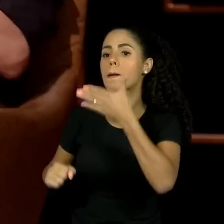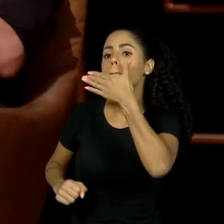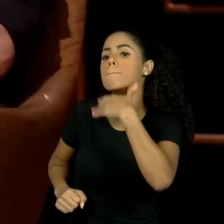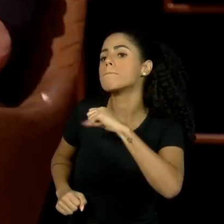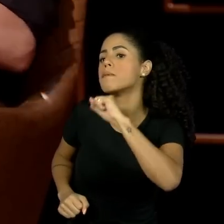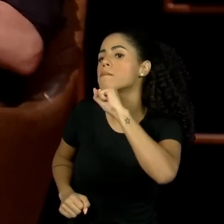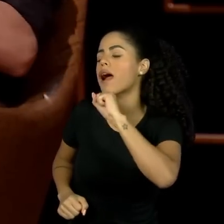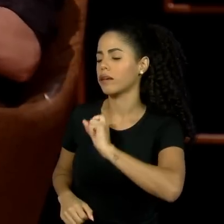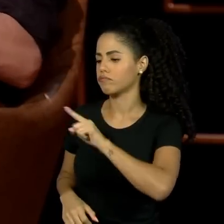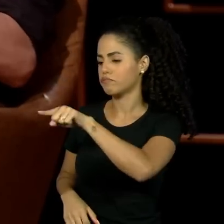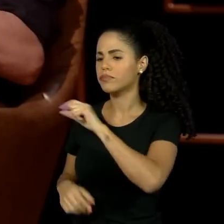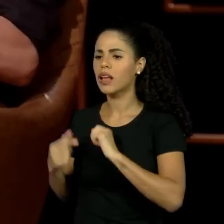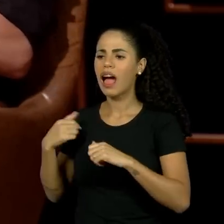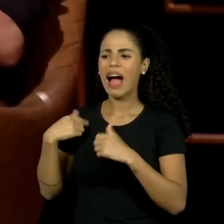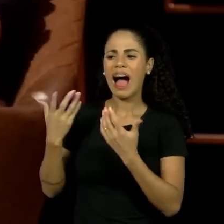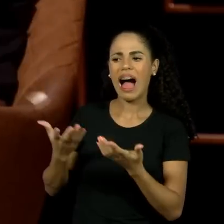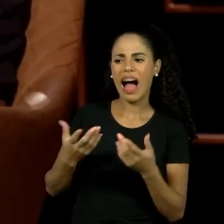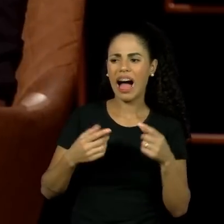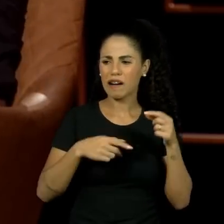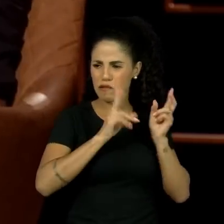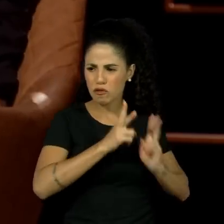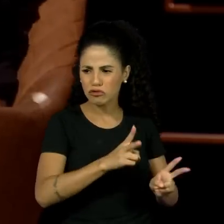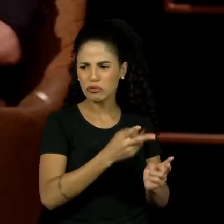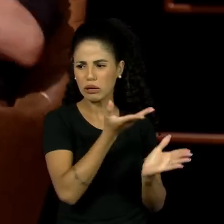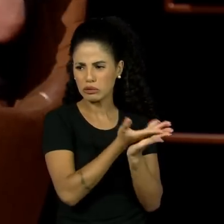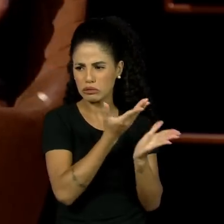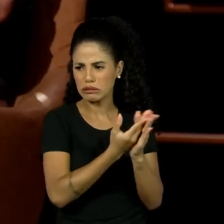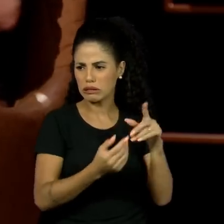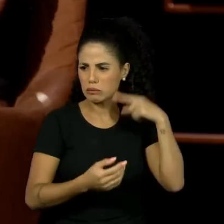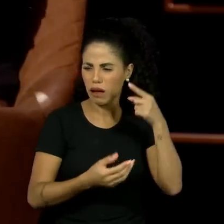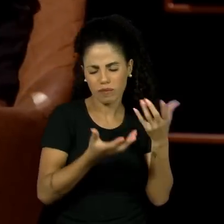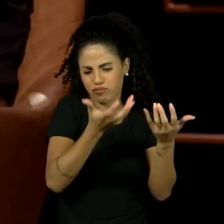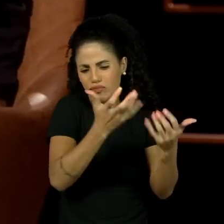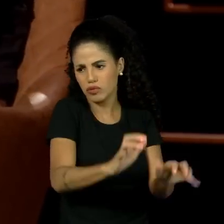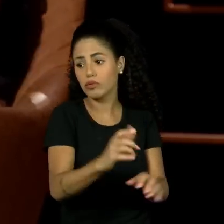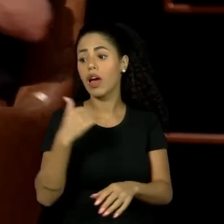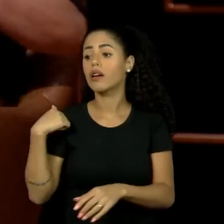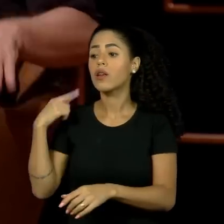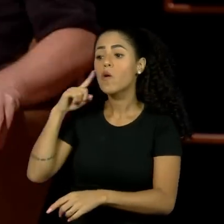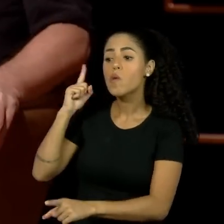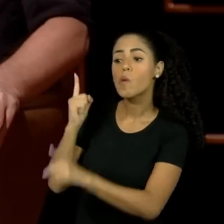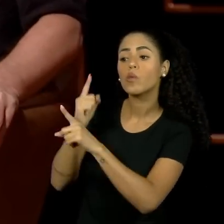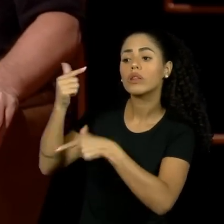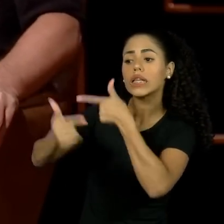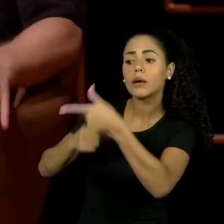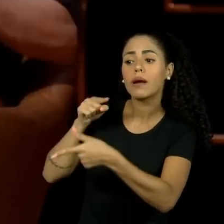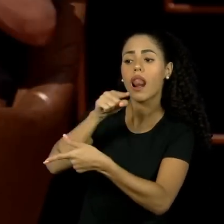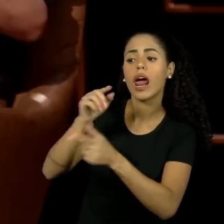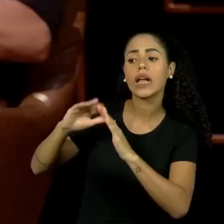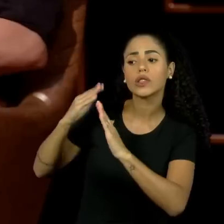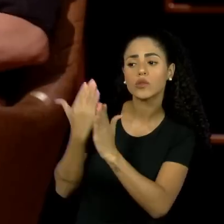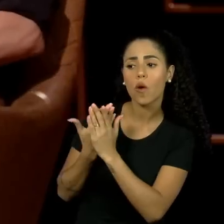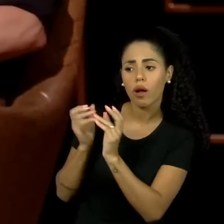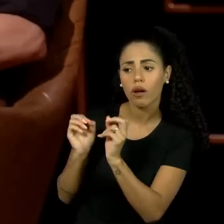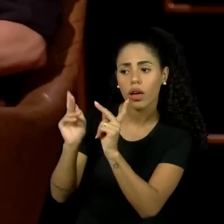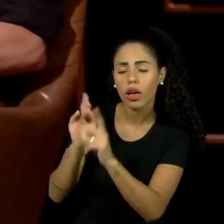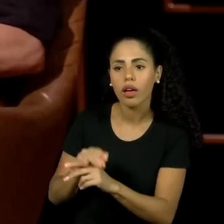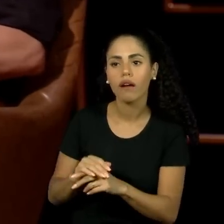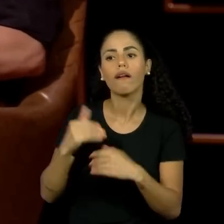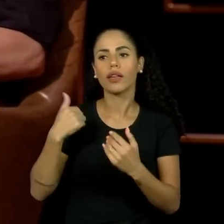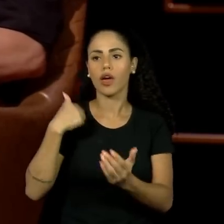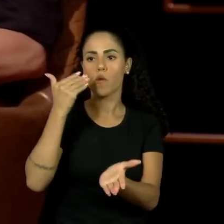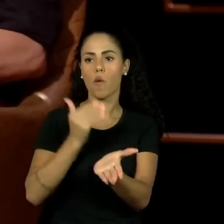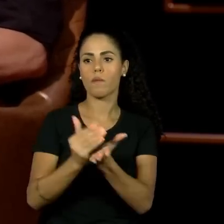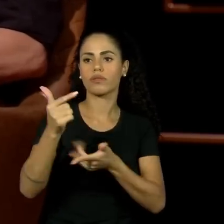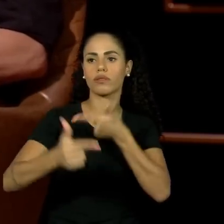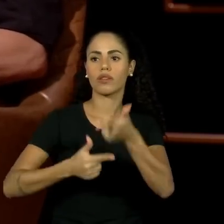mas enquanto eu não descobri o que eu quero fazer, eu já arrumei um trabalho no Colégio Objetivo. E comecei a trabalhar. Eu